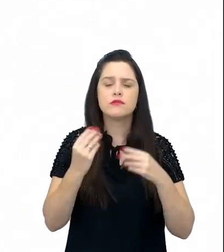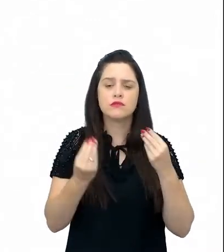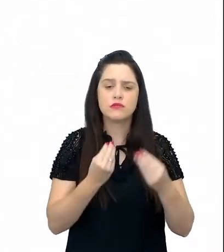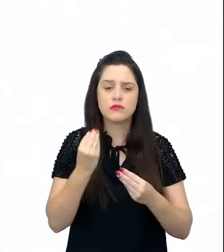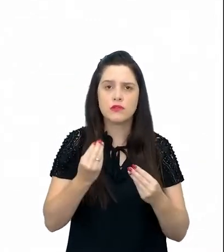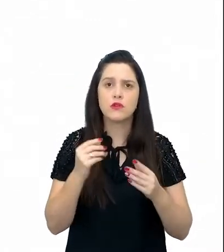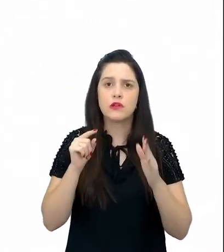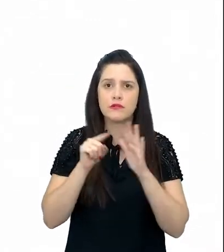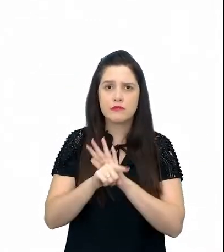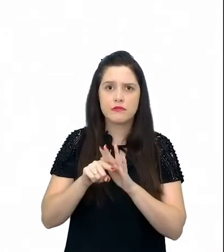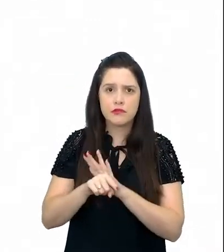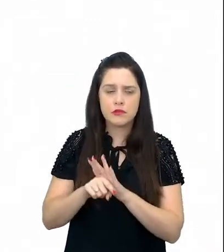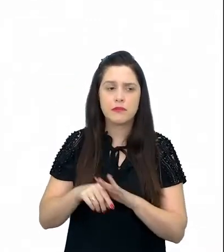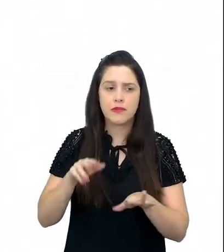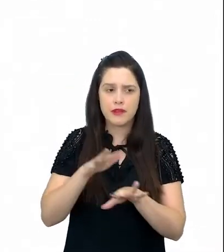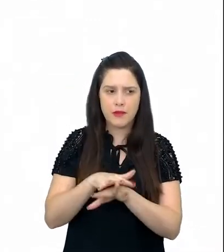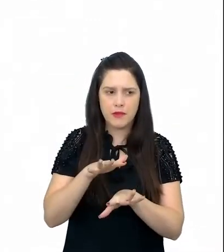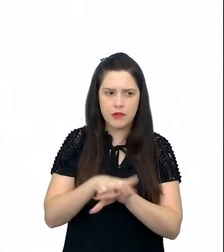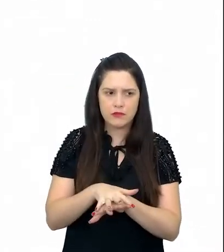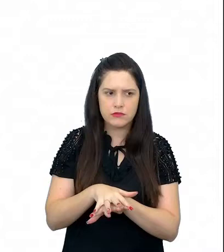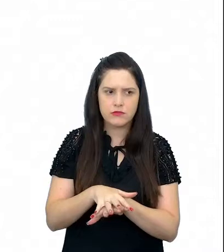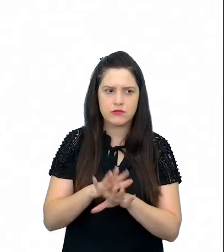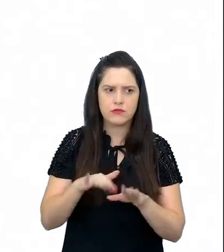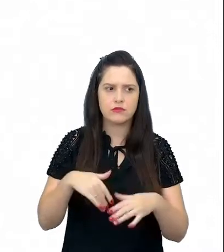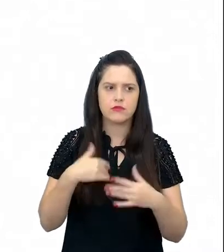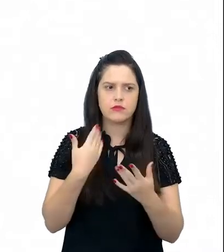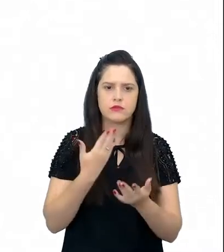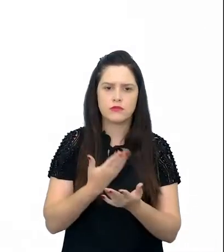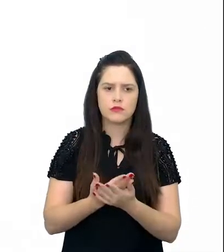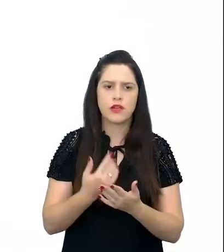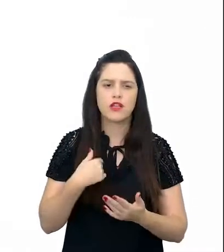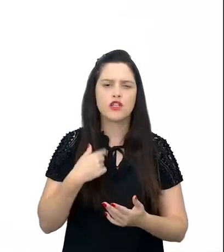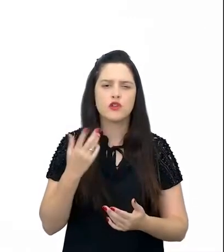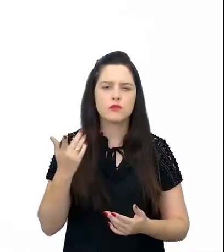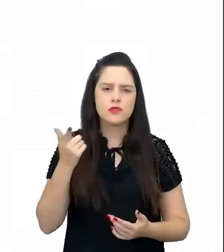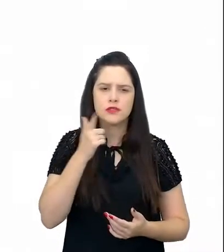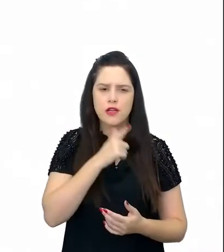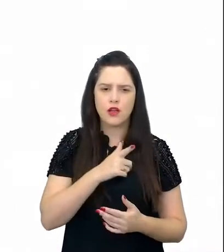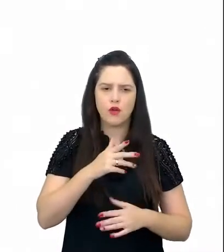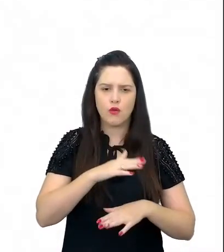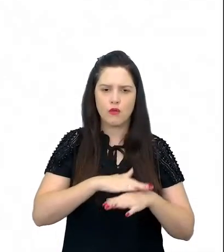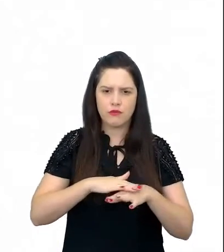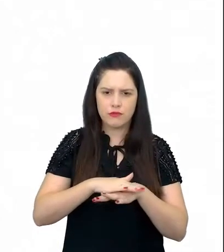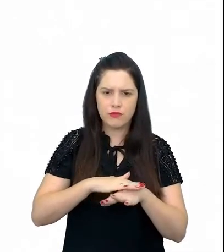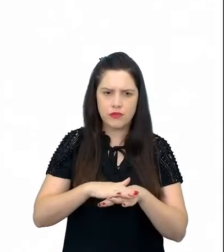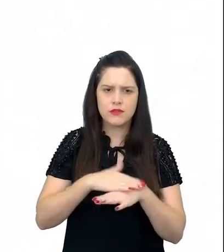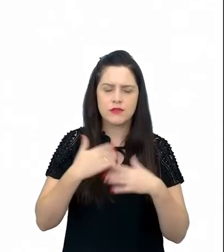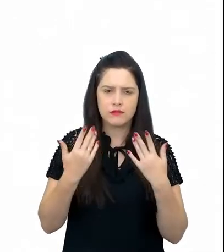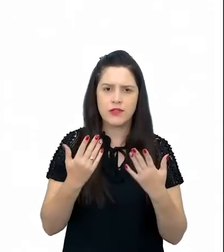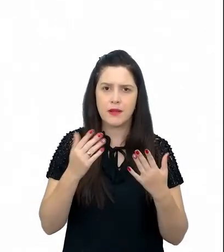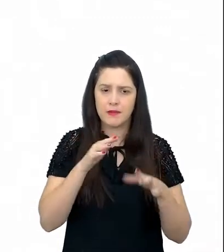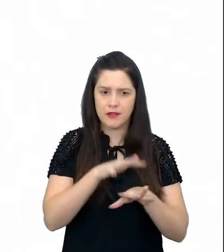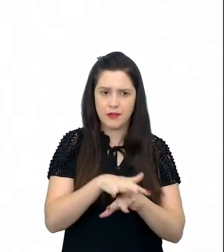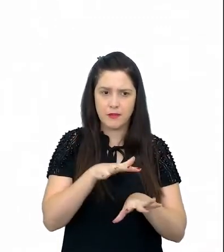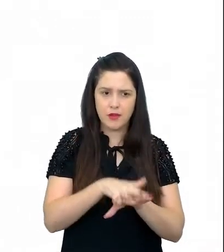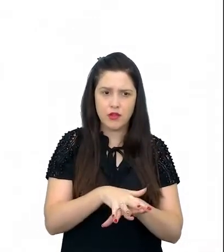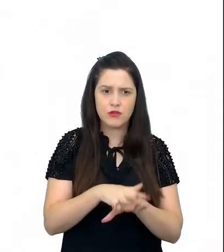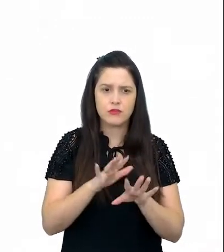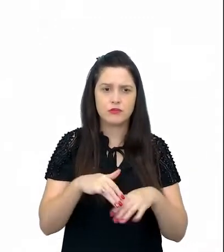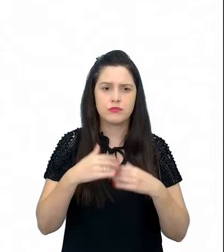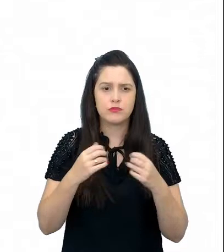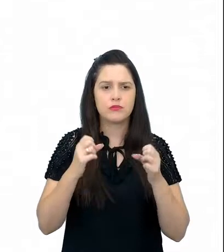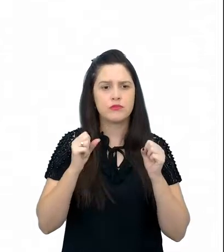de investigação matemática. Bom, então, para a gente poder começar a discutir a nossa investigação matemática, vamos pegar um